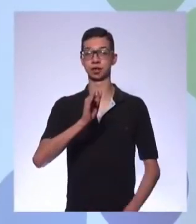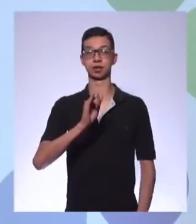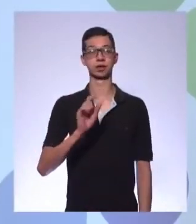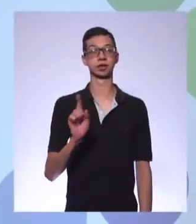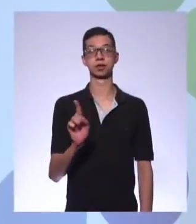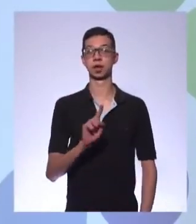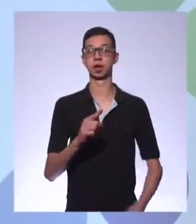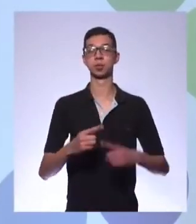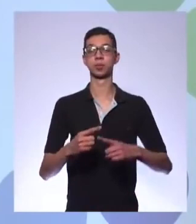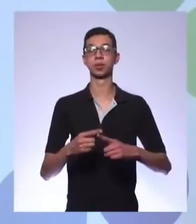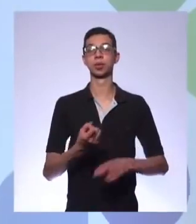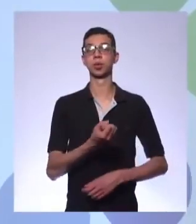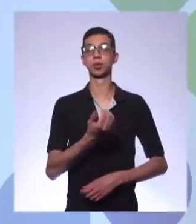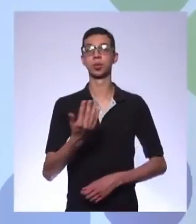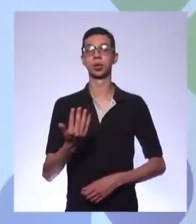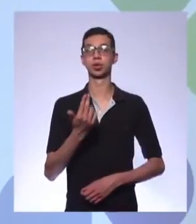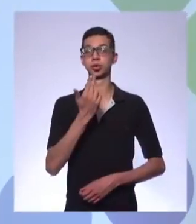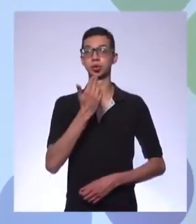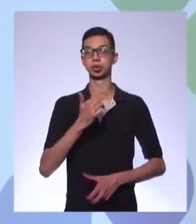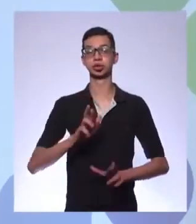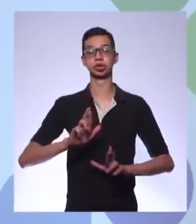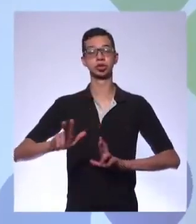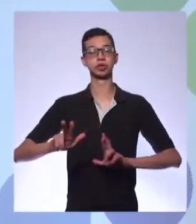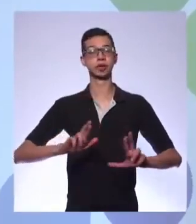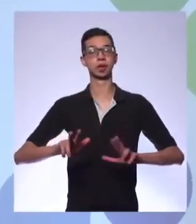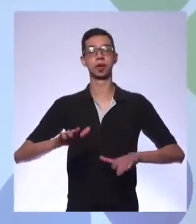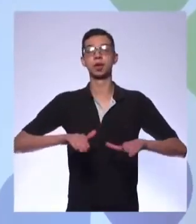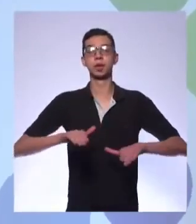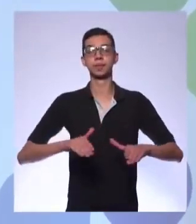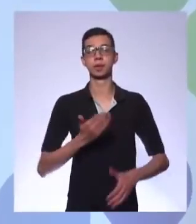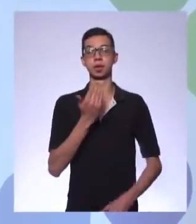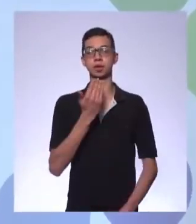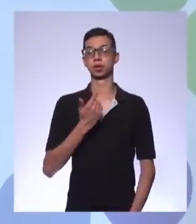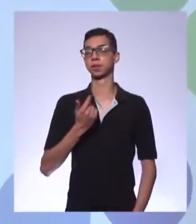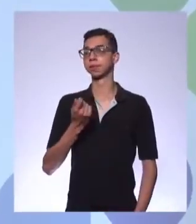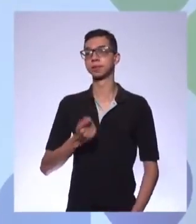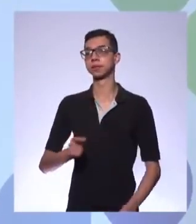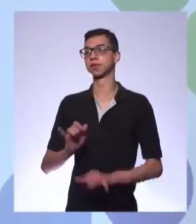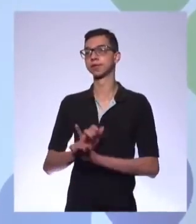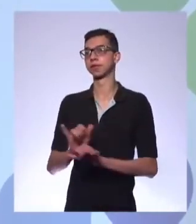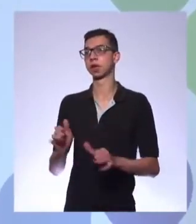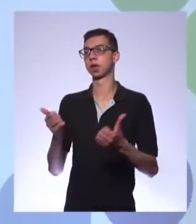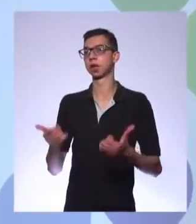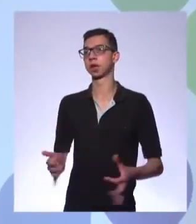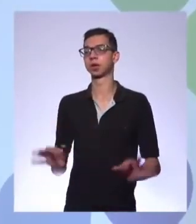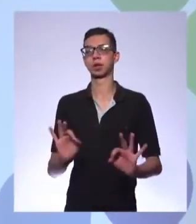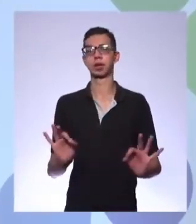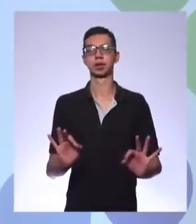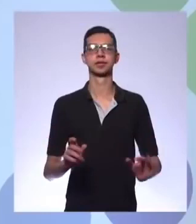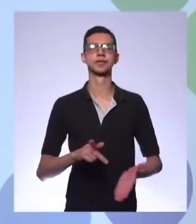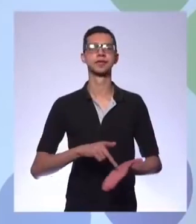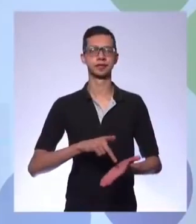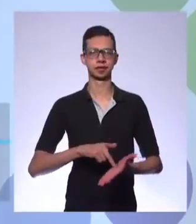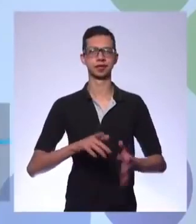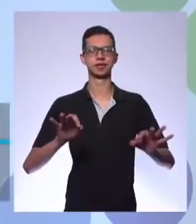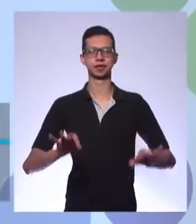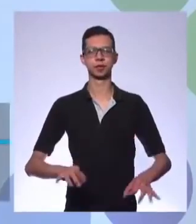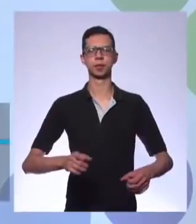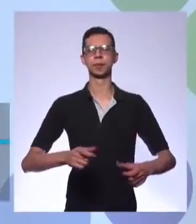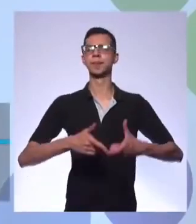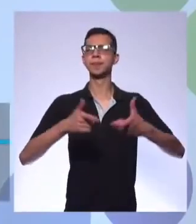diferentes quantidades nutricionais dependendo do alimento. Não precisa Perfeito. falar mais nada, está Mas perfeito. é isso mesmo. Olha aí. A maioria escreveu aqui, não.